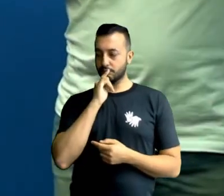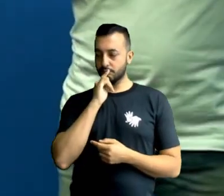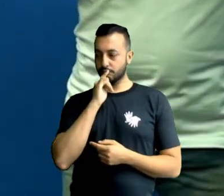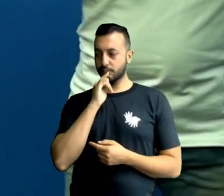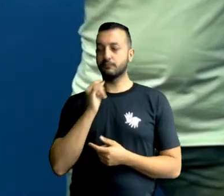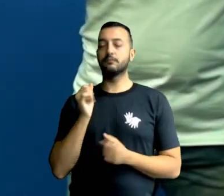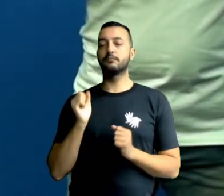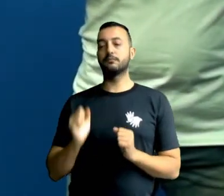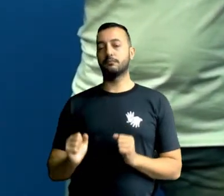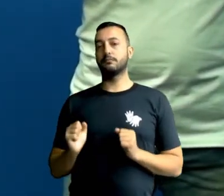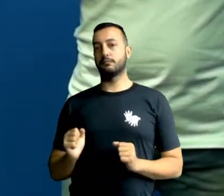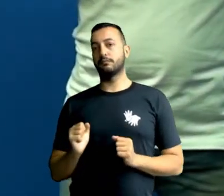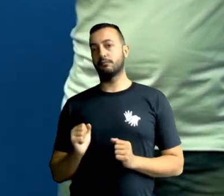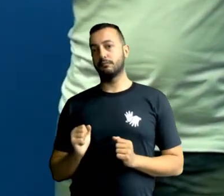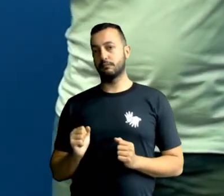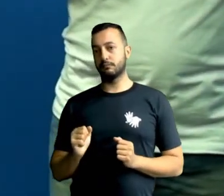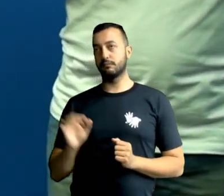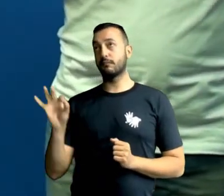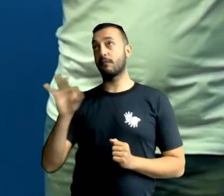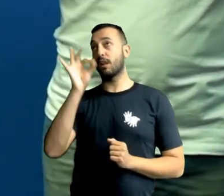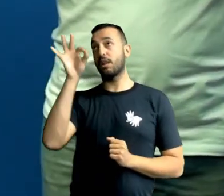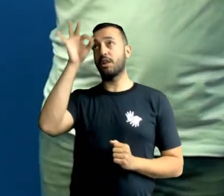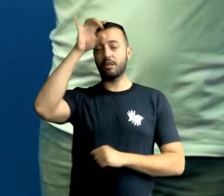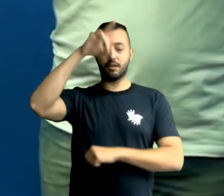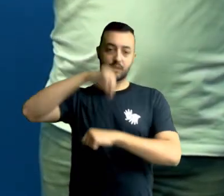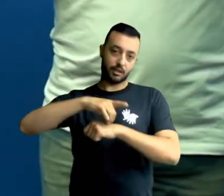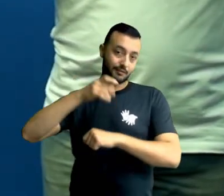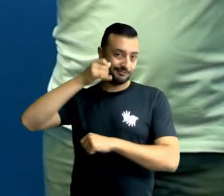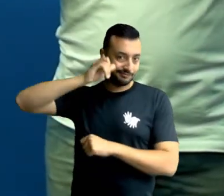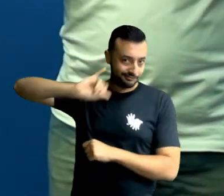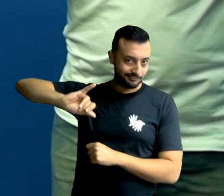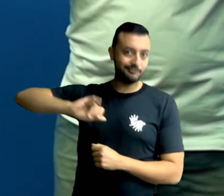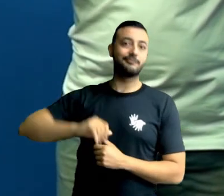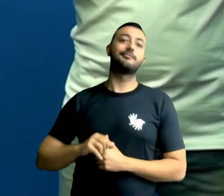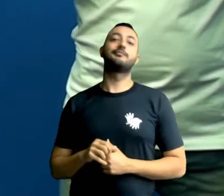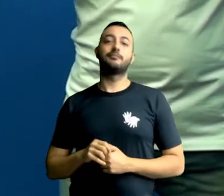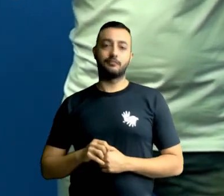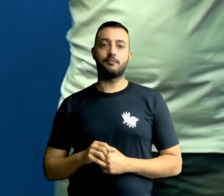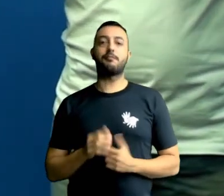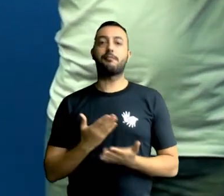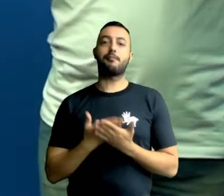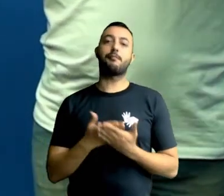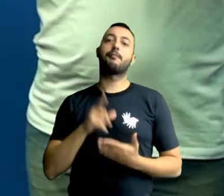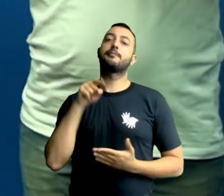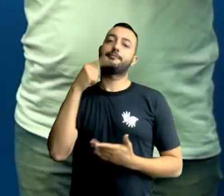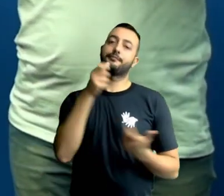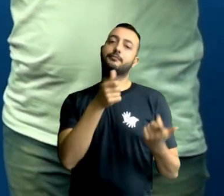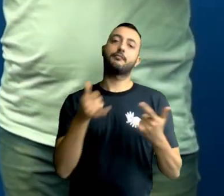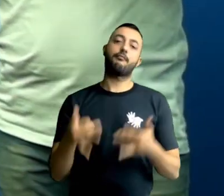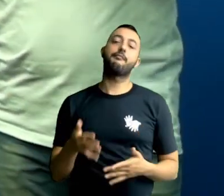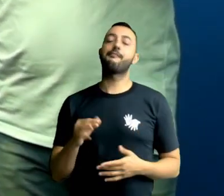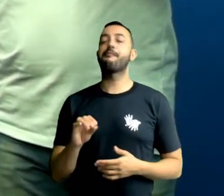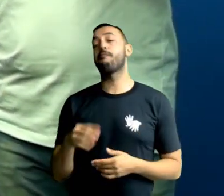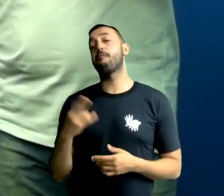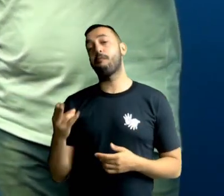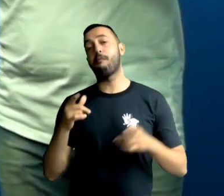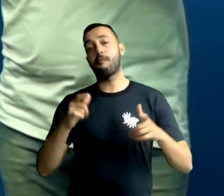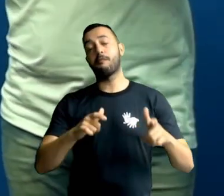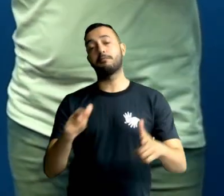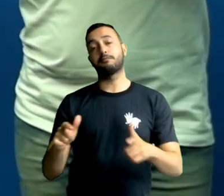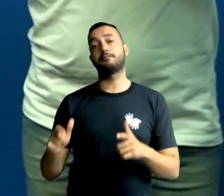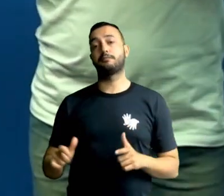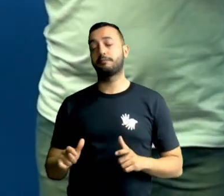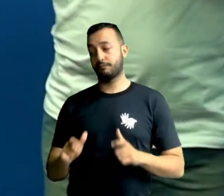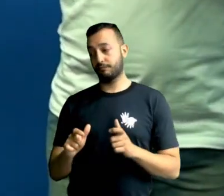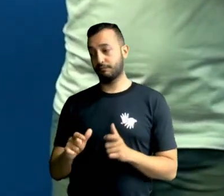exemplo, removendo focos de mosquito da dengue, que é uma virose que vamos falar nas próximas aulas, ou como